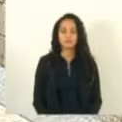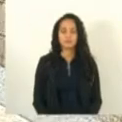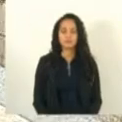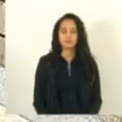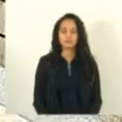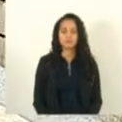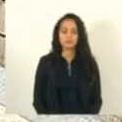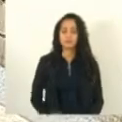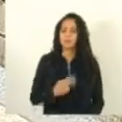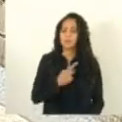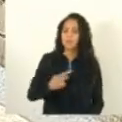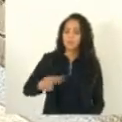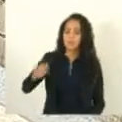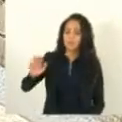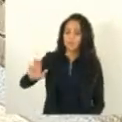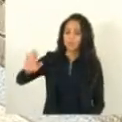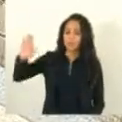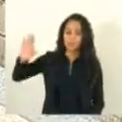Presidente,